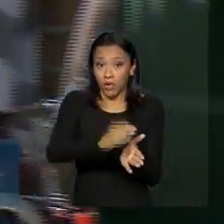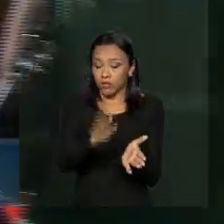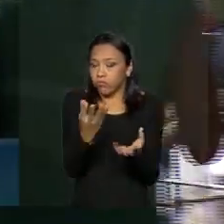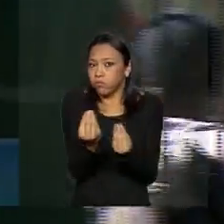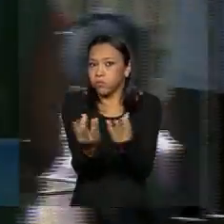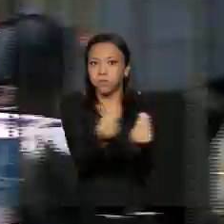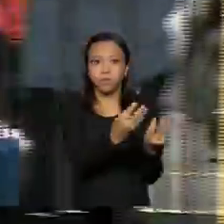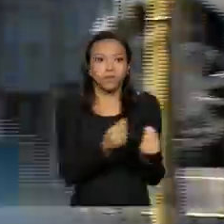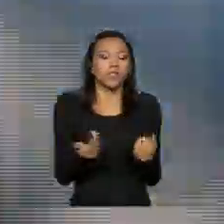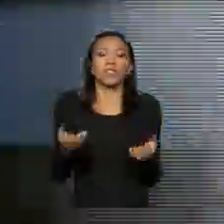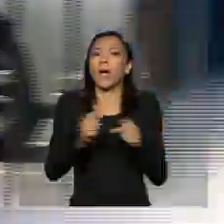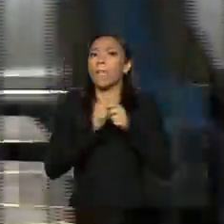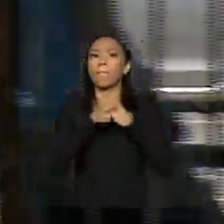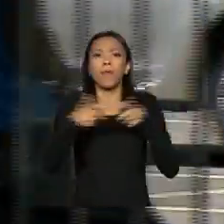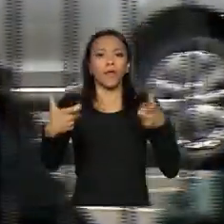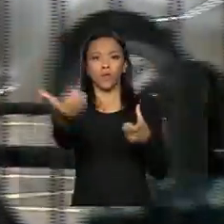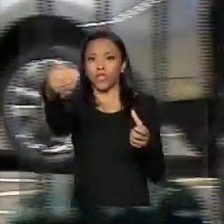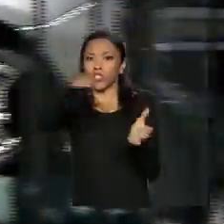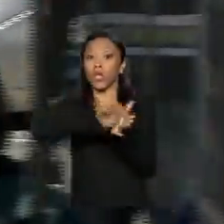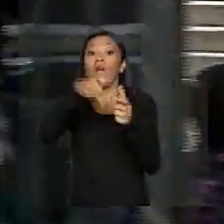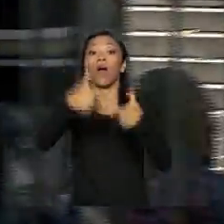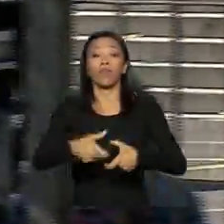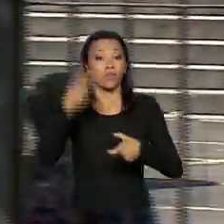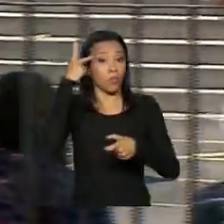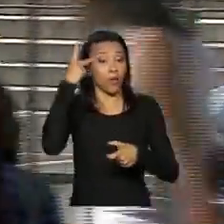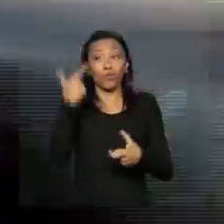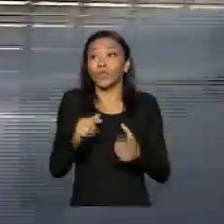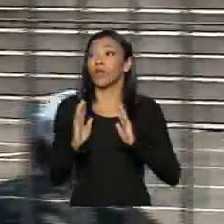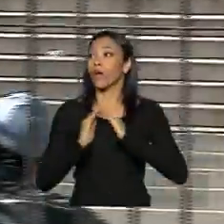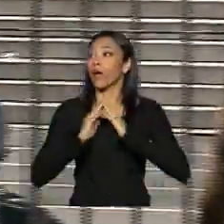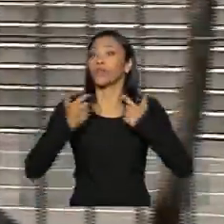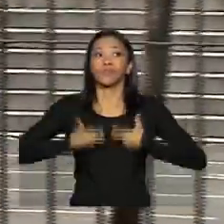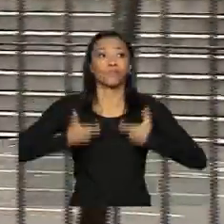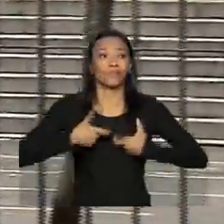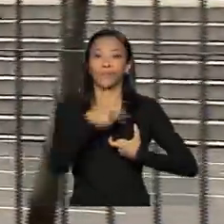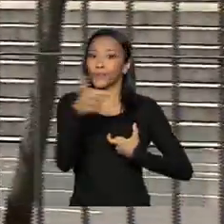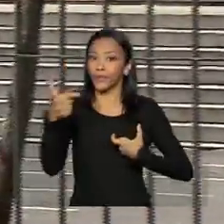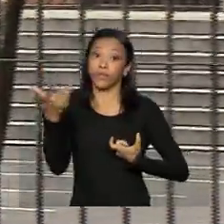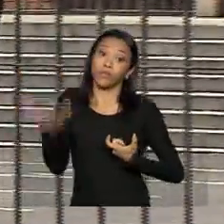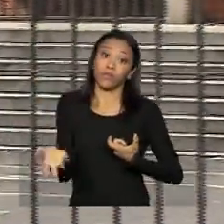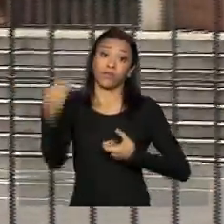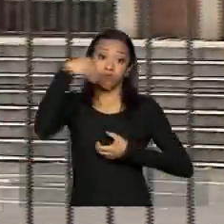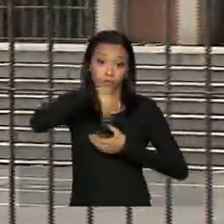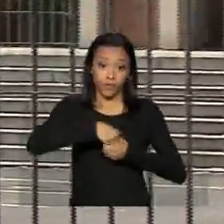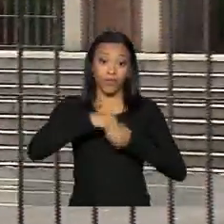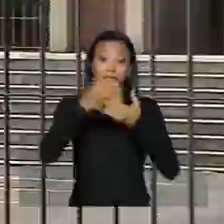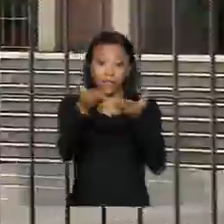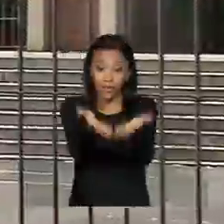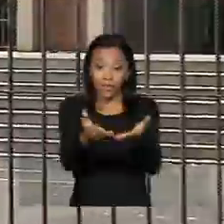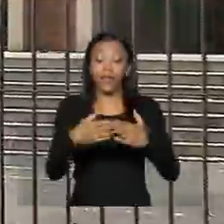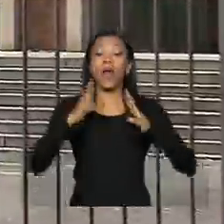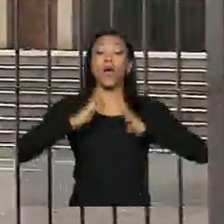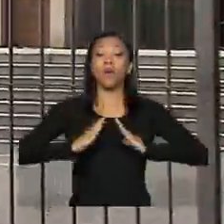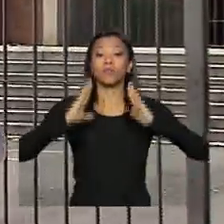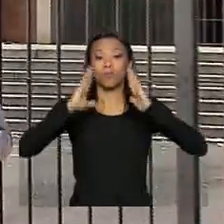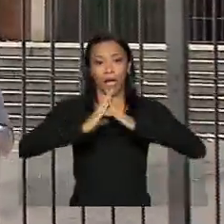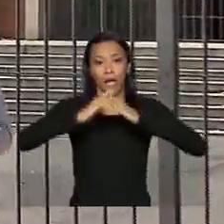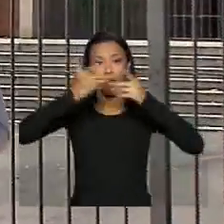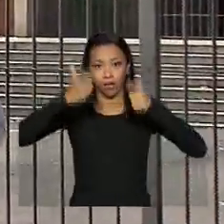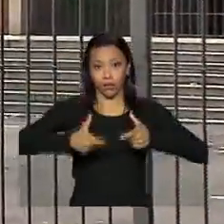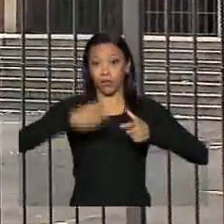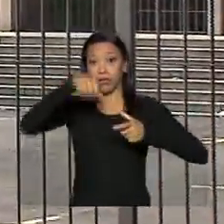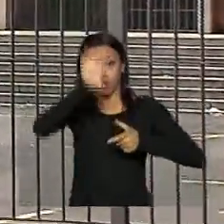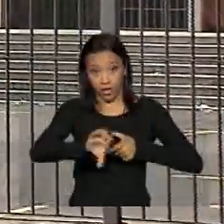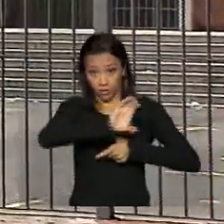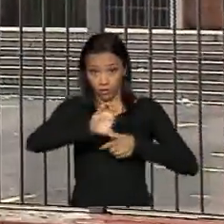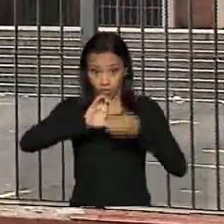parte veio para São Paulo. Sem um local adequado para ficar, a maioria acaba se hospedando na pastoral do Migrante da Igreja Católica, que fica aqui no bairro